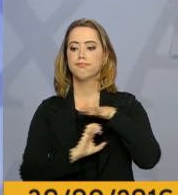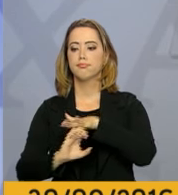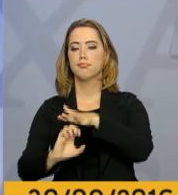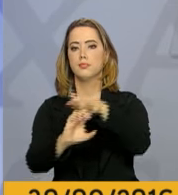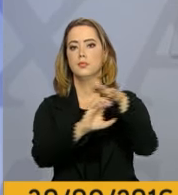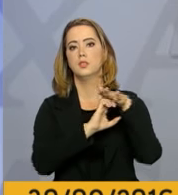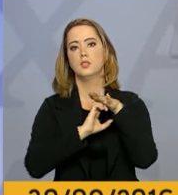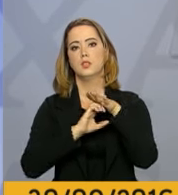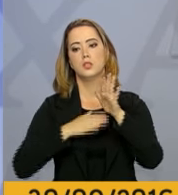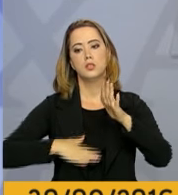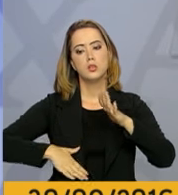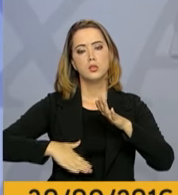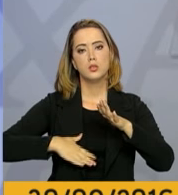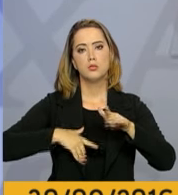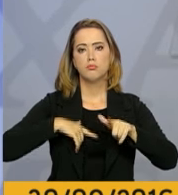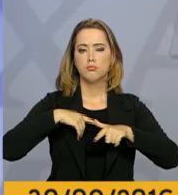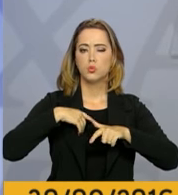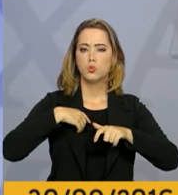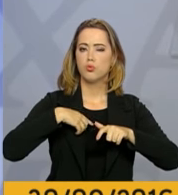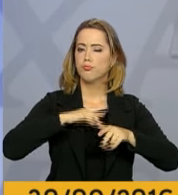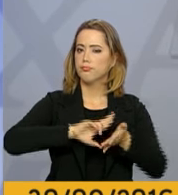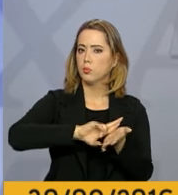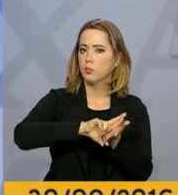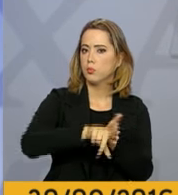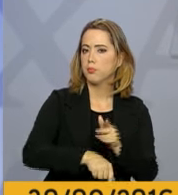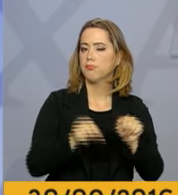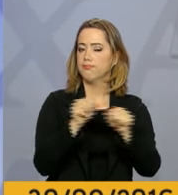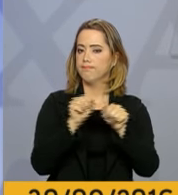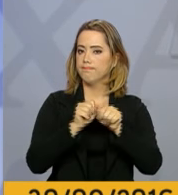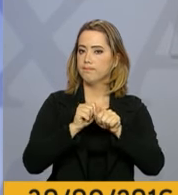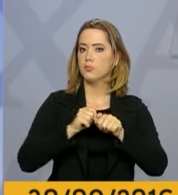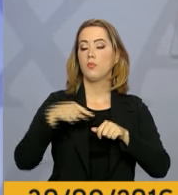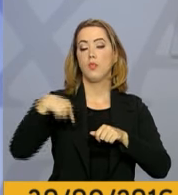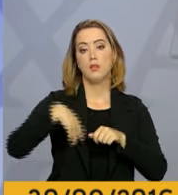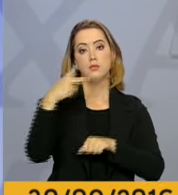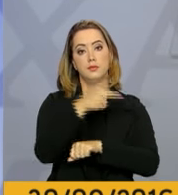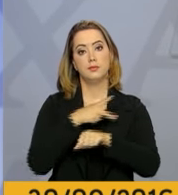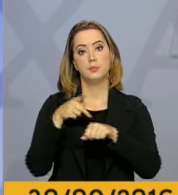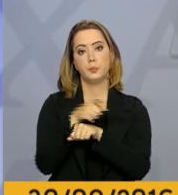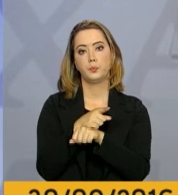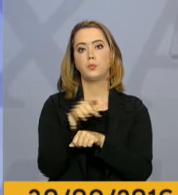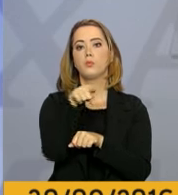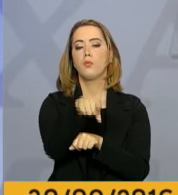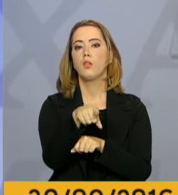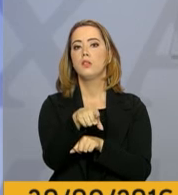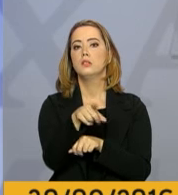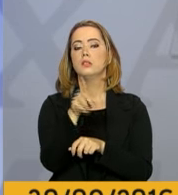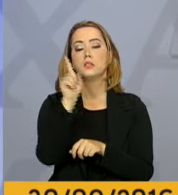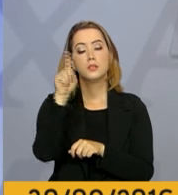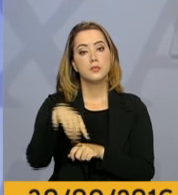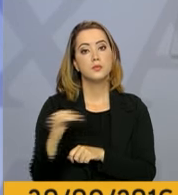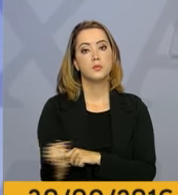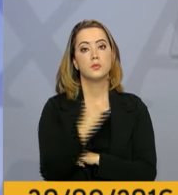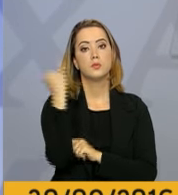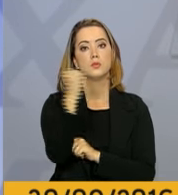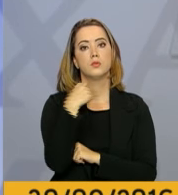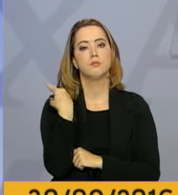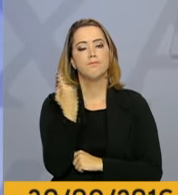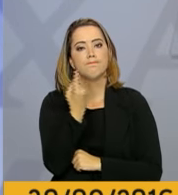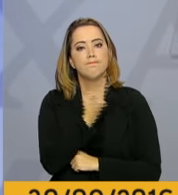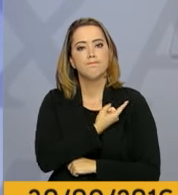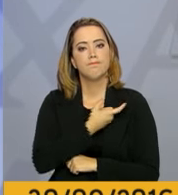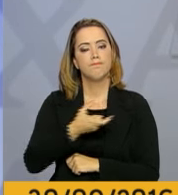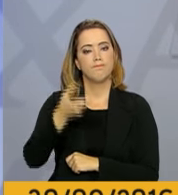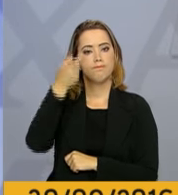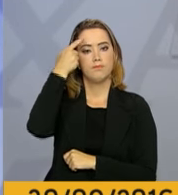produtivos para o país. Este é um aspecto crucial da nossa concepção